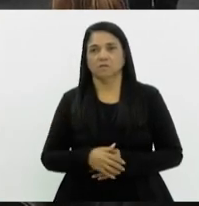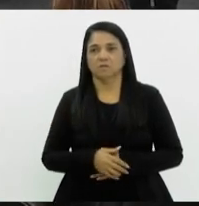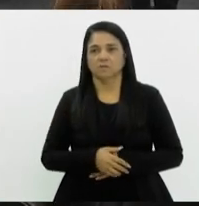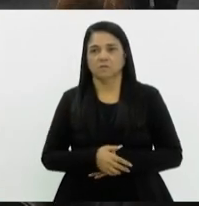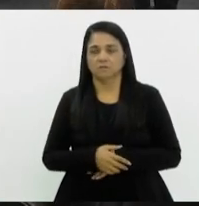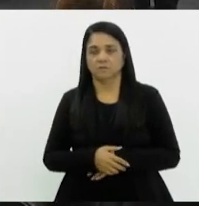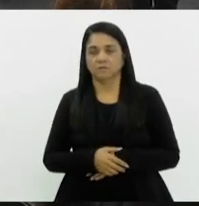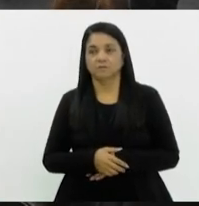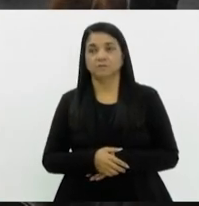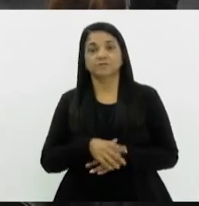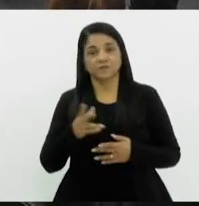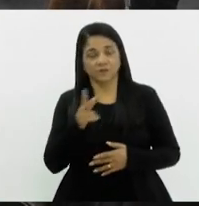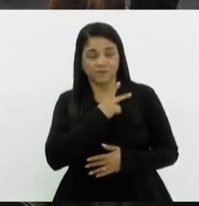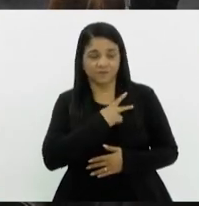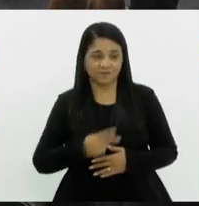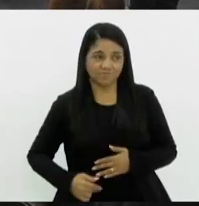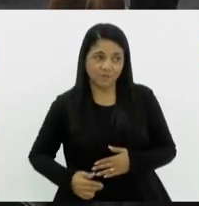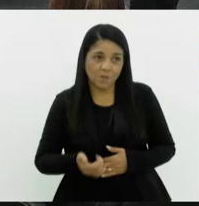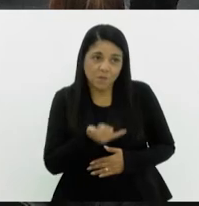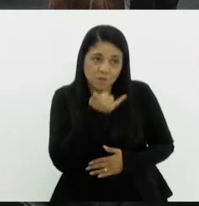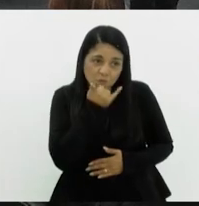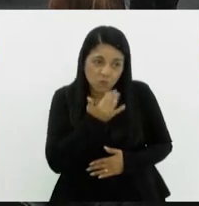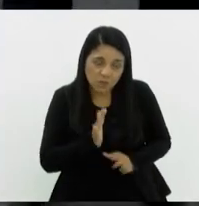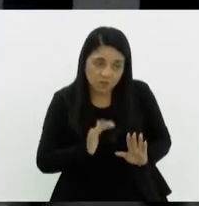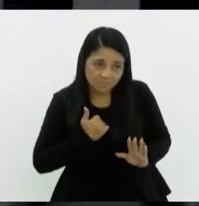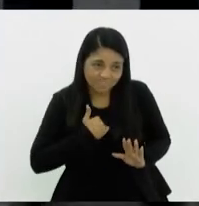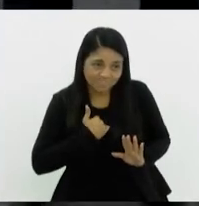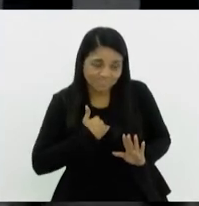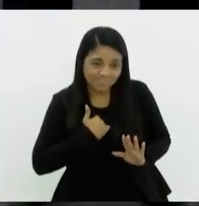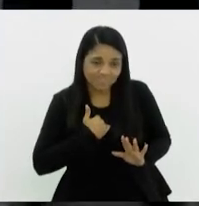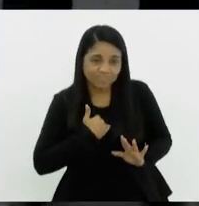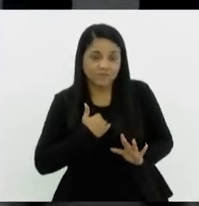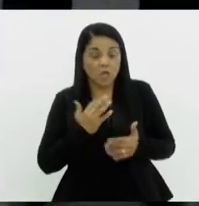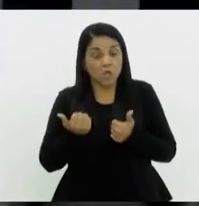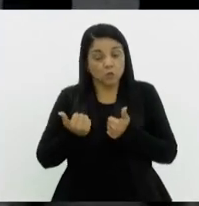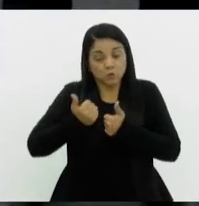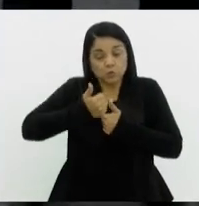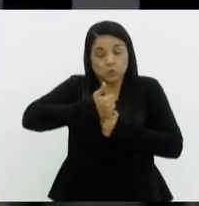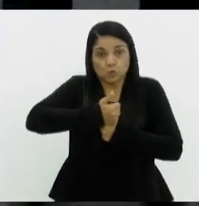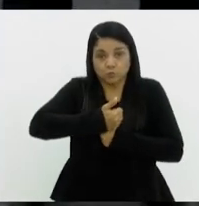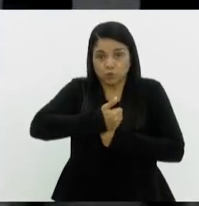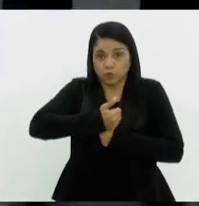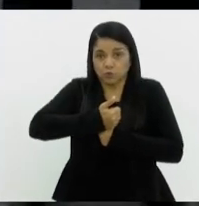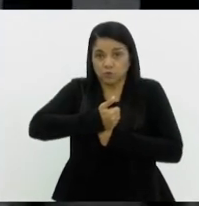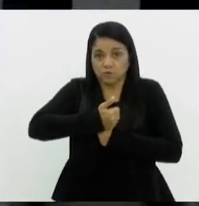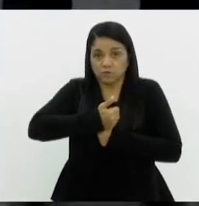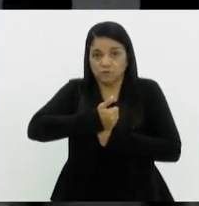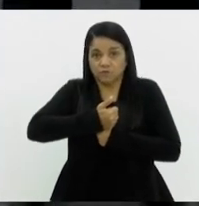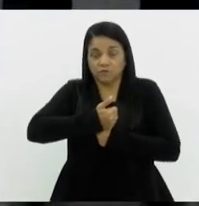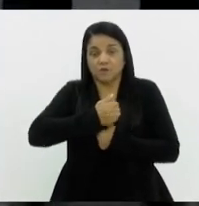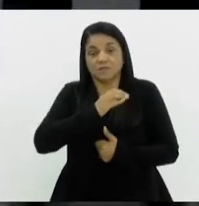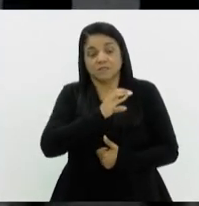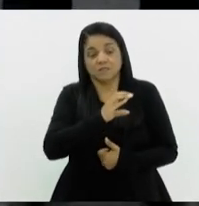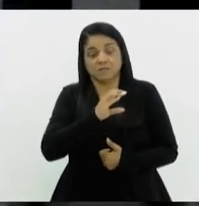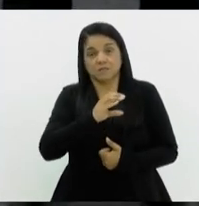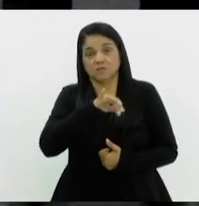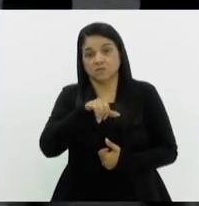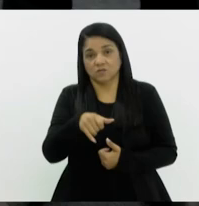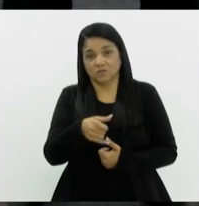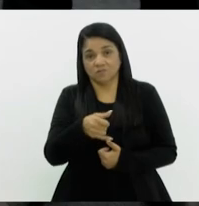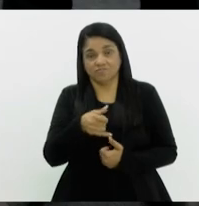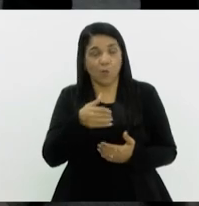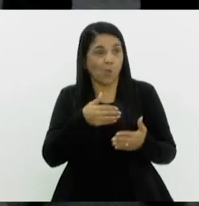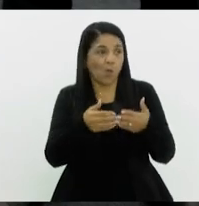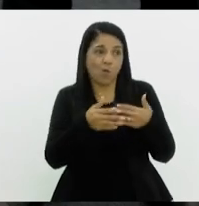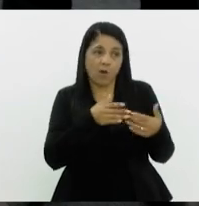Não, presidente, a senhora me perdoe. Na medida que agora é um substitutivo, o substitutivo é da CCJ. Qualquer um